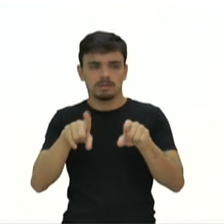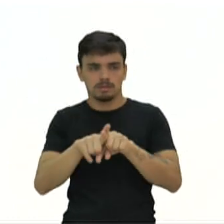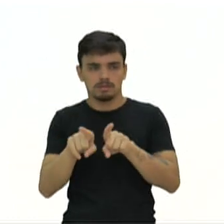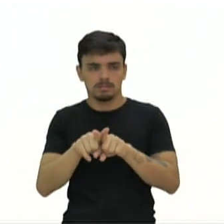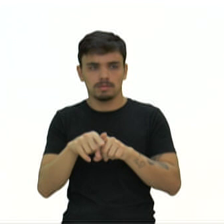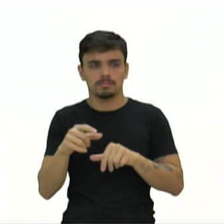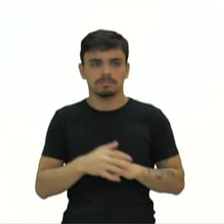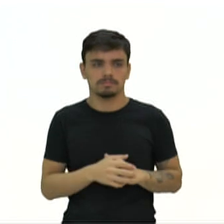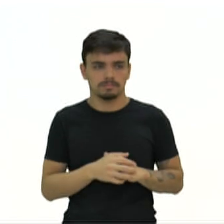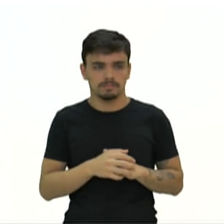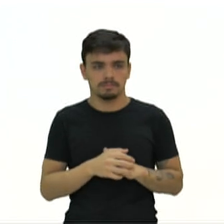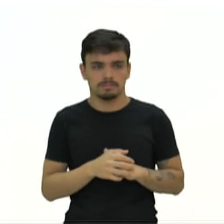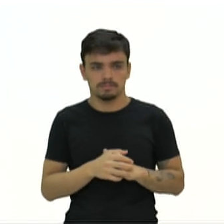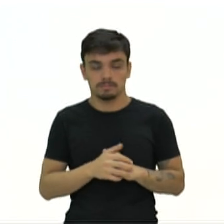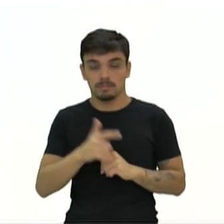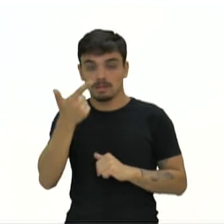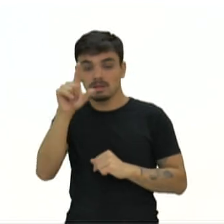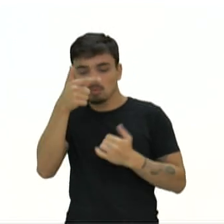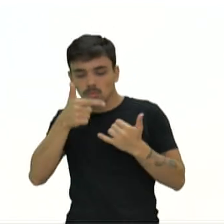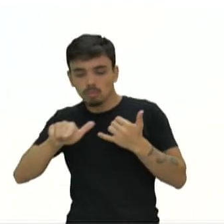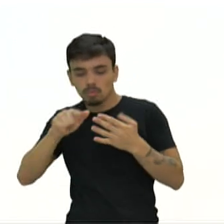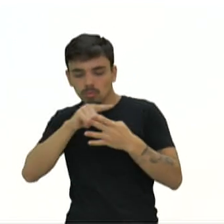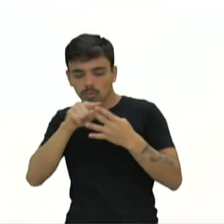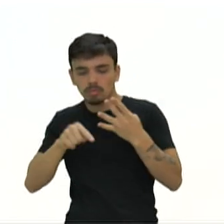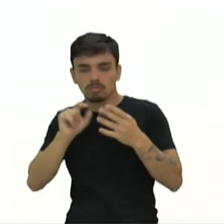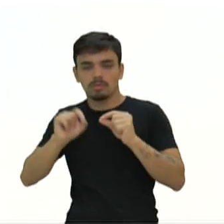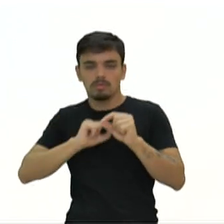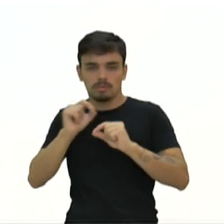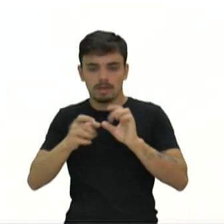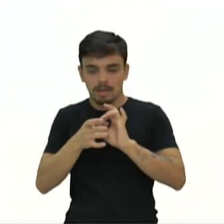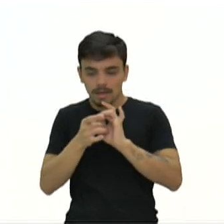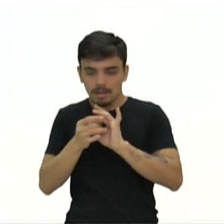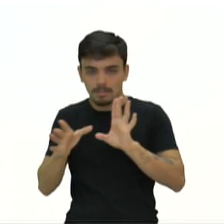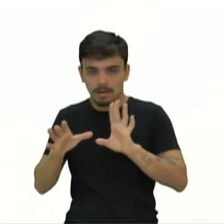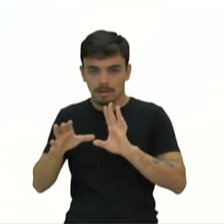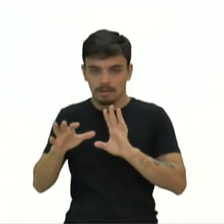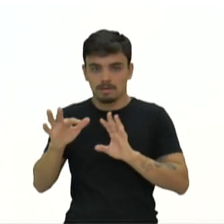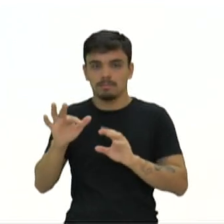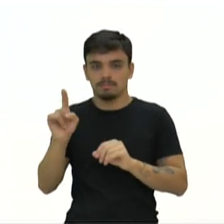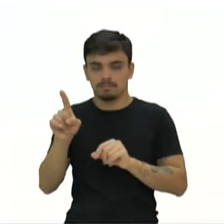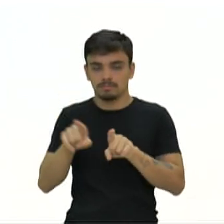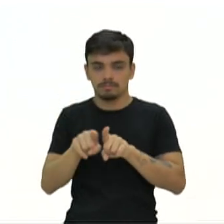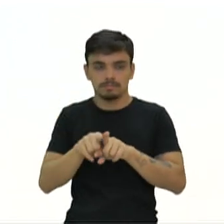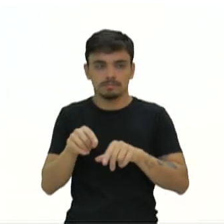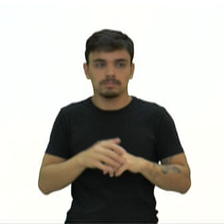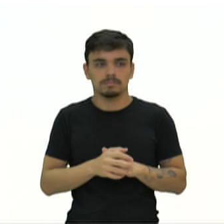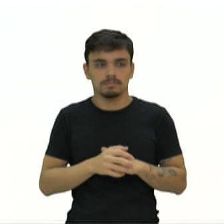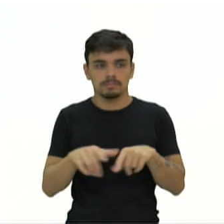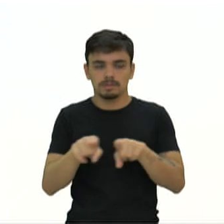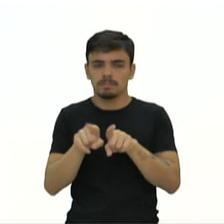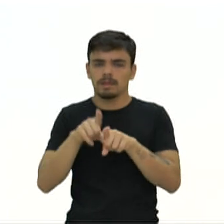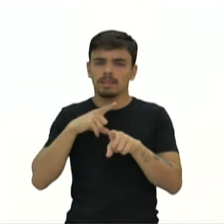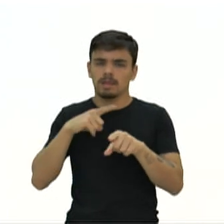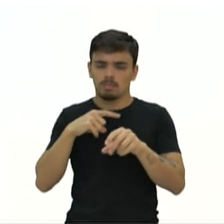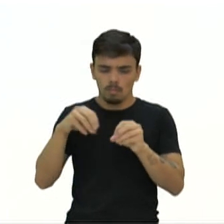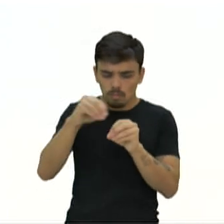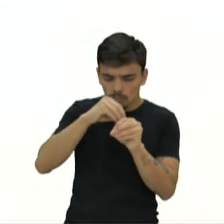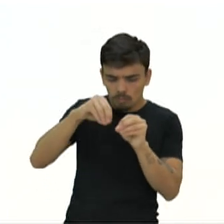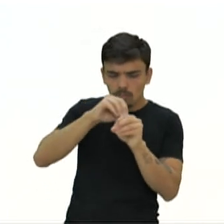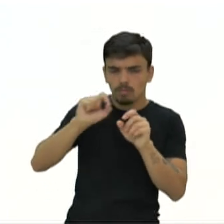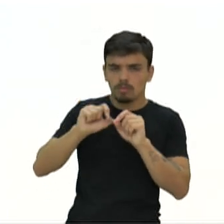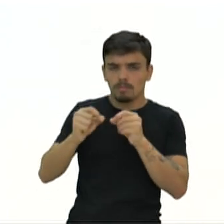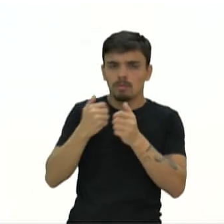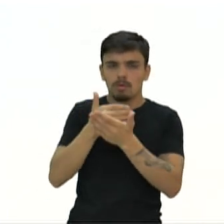maduro e a liberação do ovócito dentro desse folículo. E a parte do folículo vazio já, ele começa